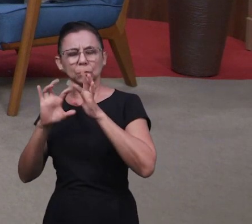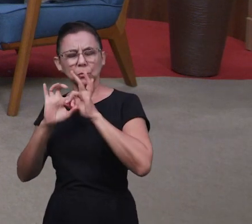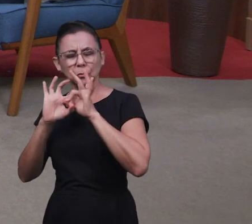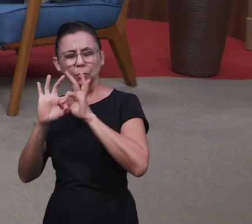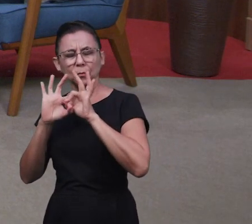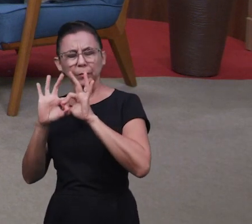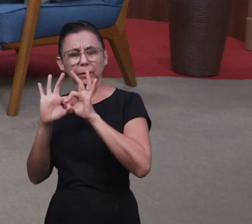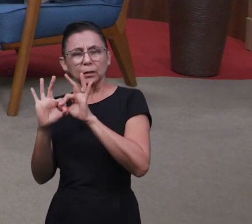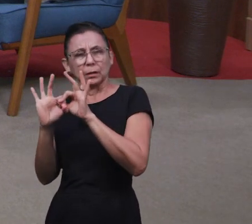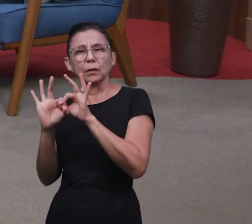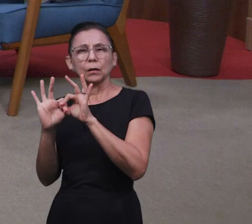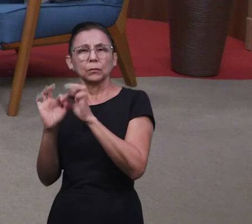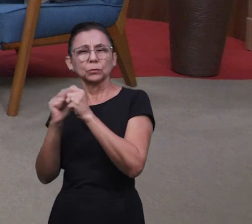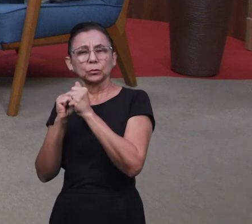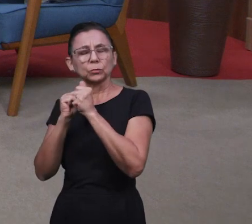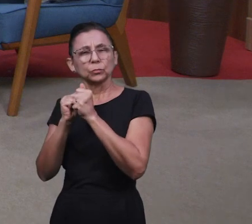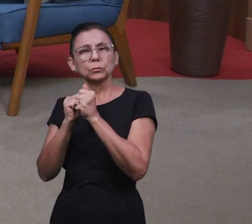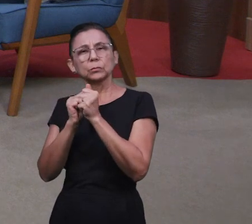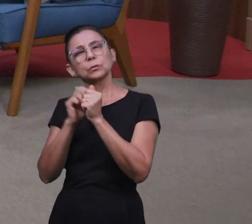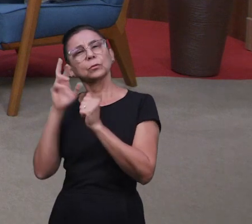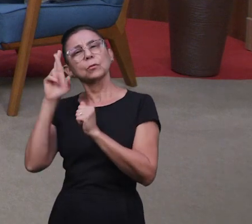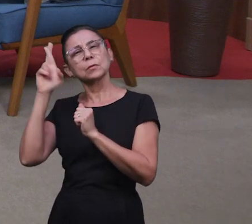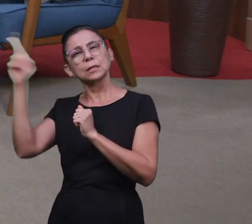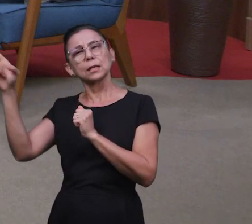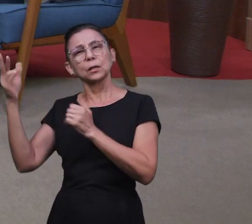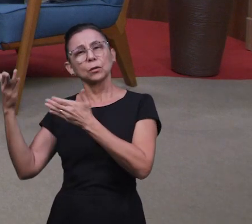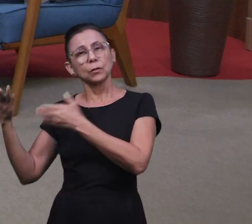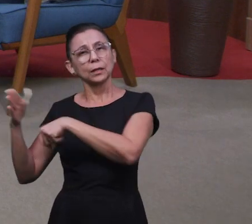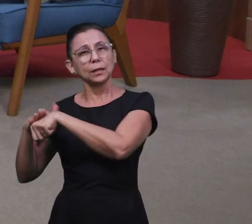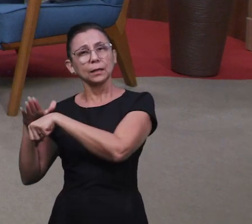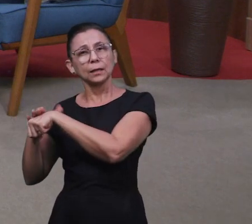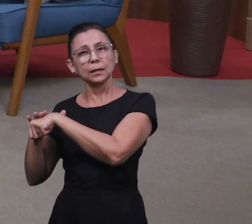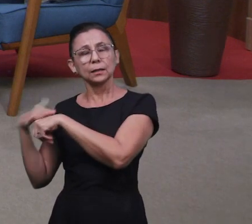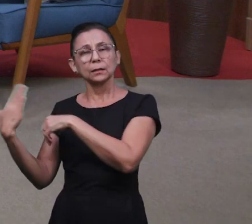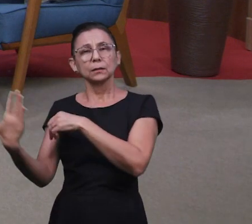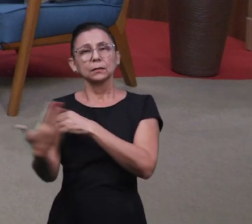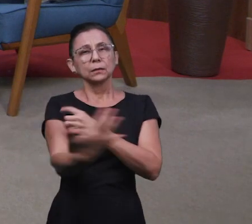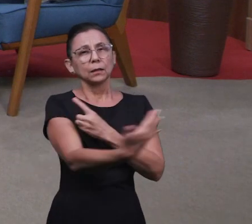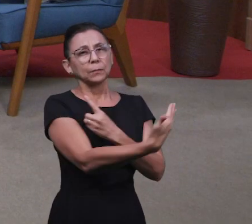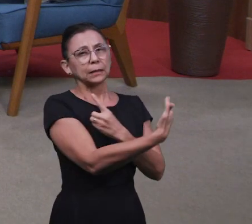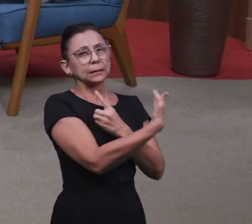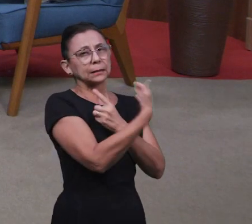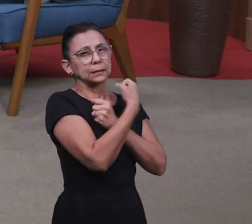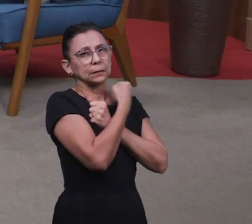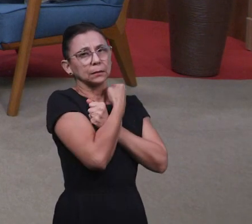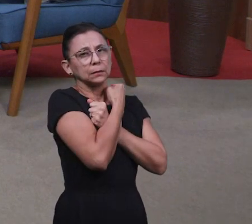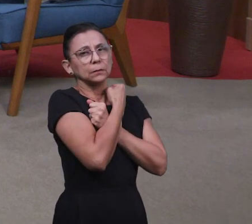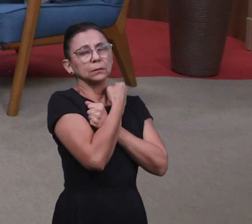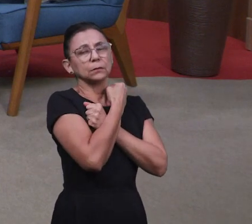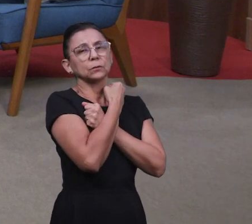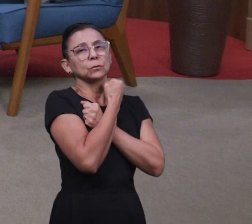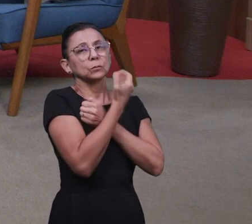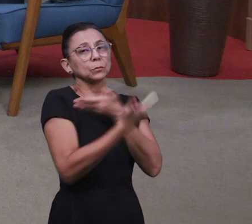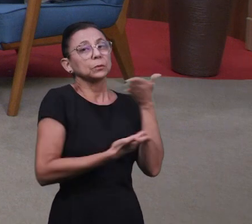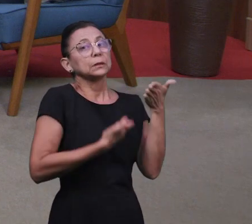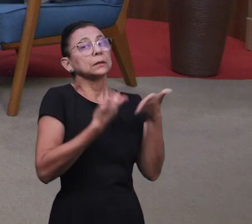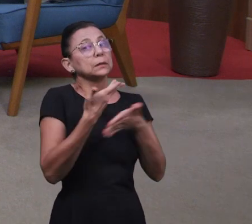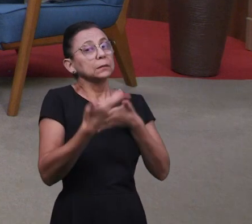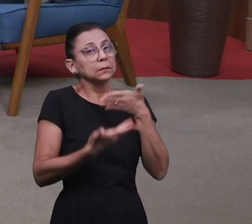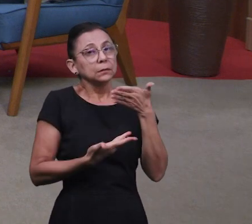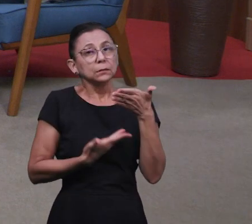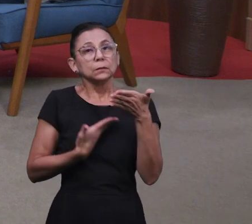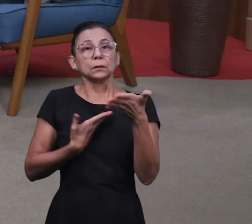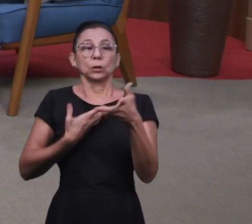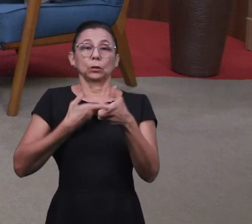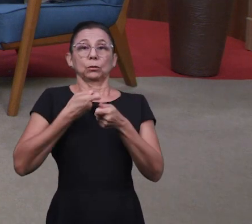Senhor e por ele guardada, guarnecida. E aqui em Colossenses o governo. A